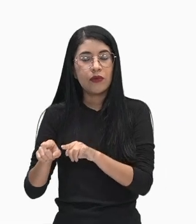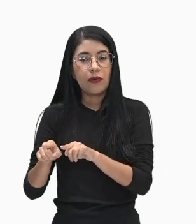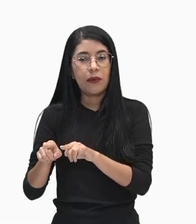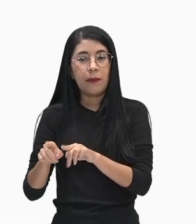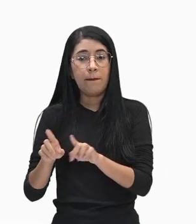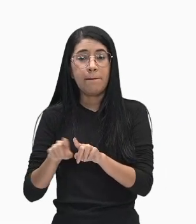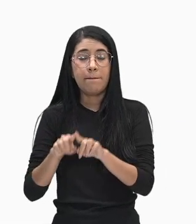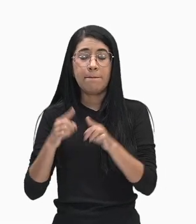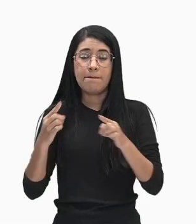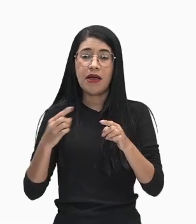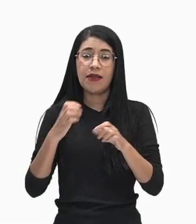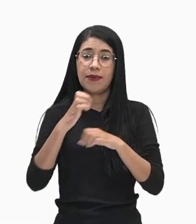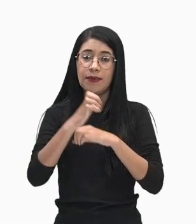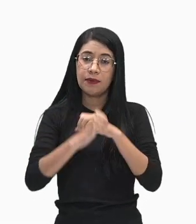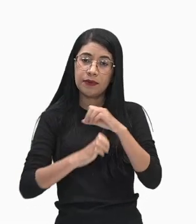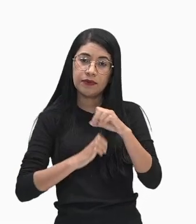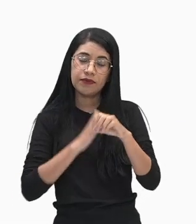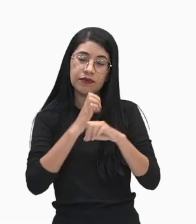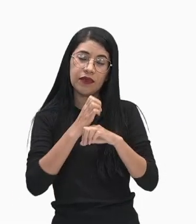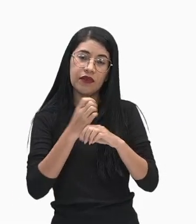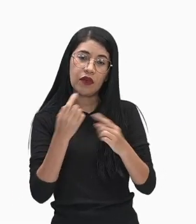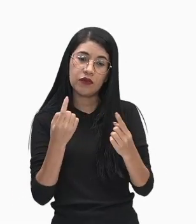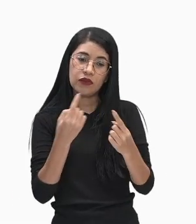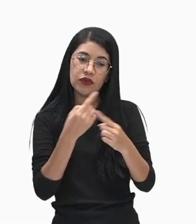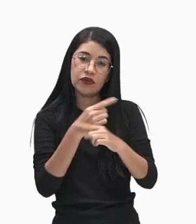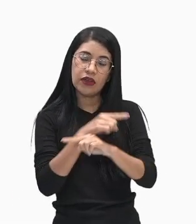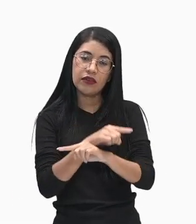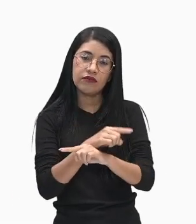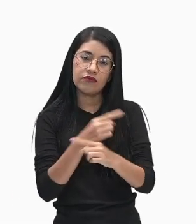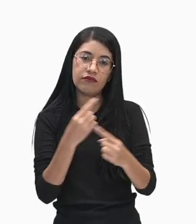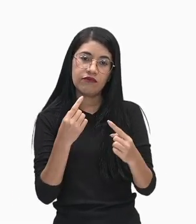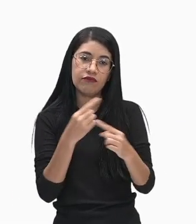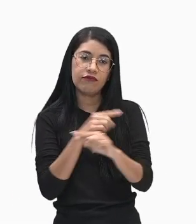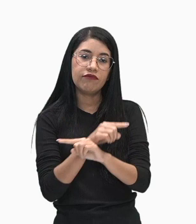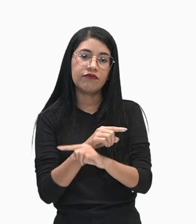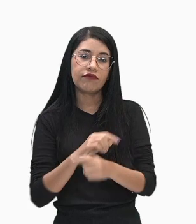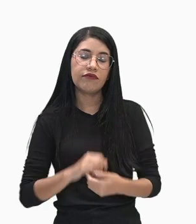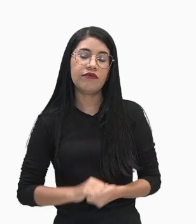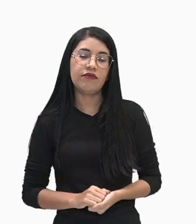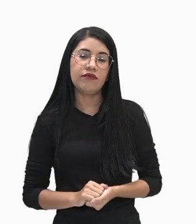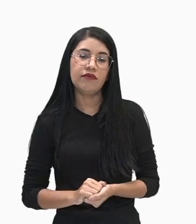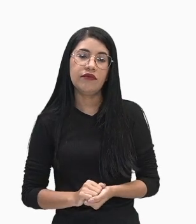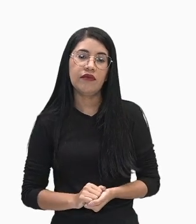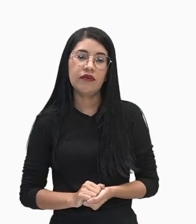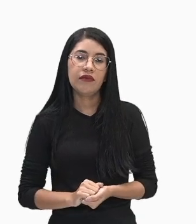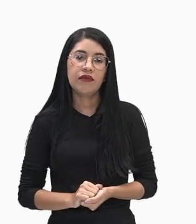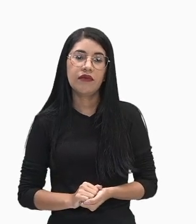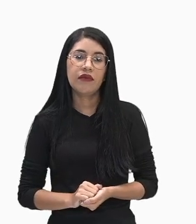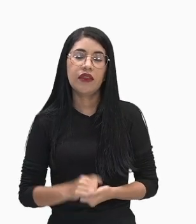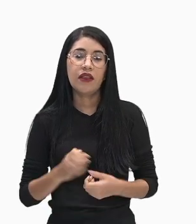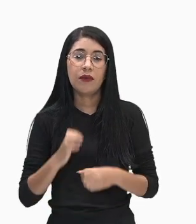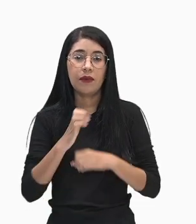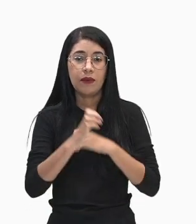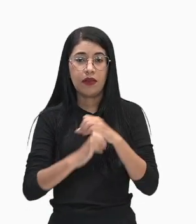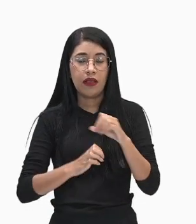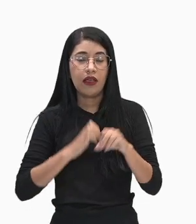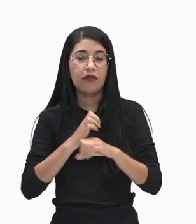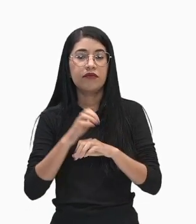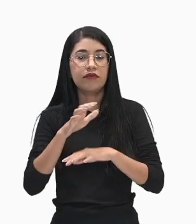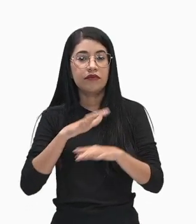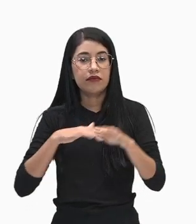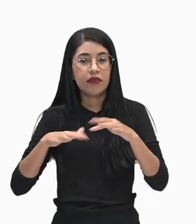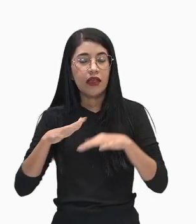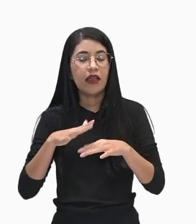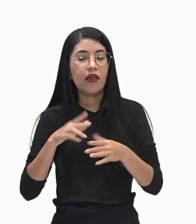elétrico, mas os elétrons vão no sentido oposto. Então, como é os elétrons que estão se movimentando, o sentido real